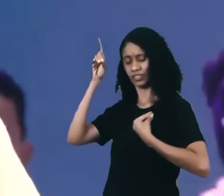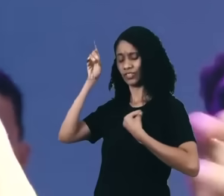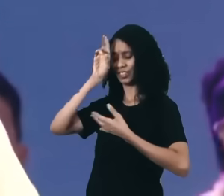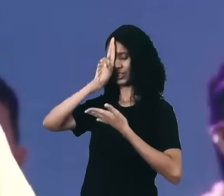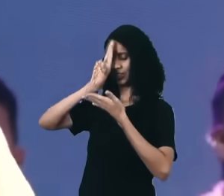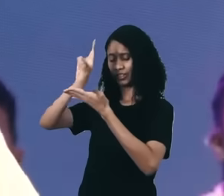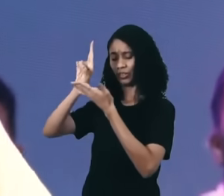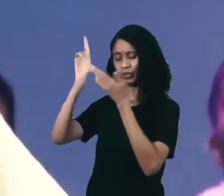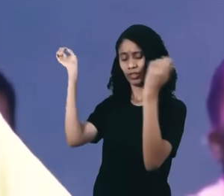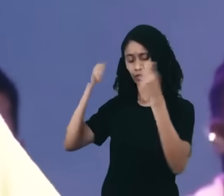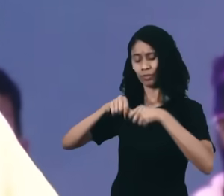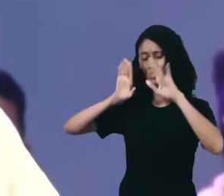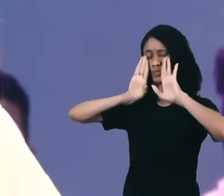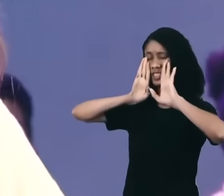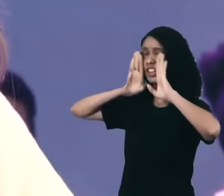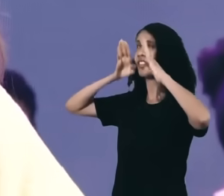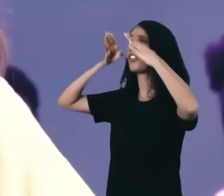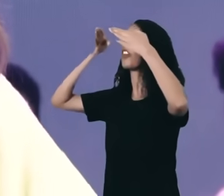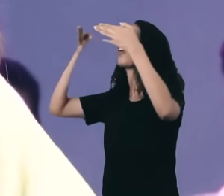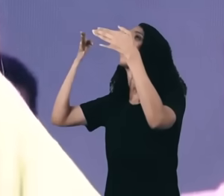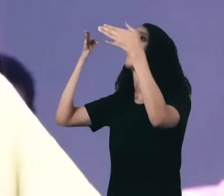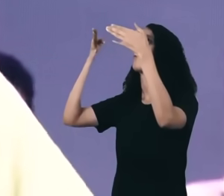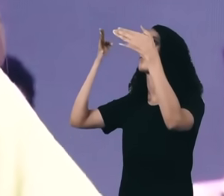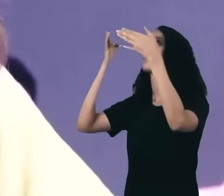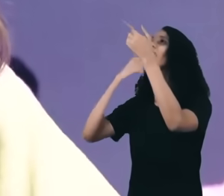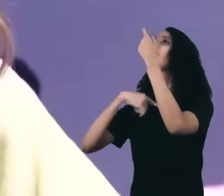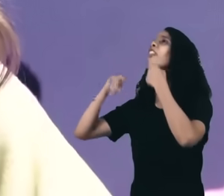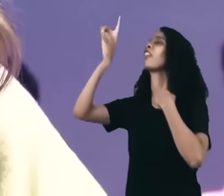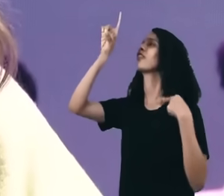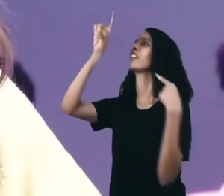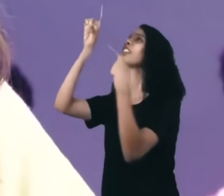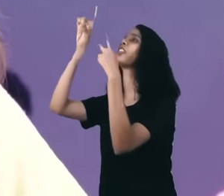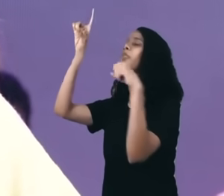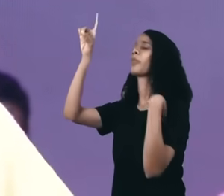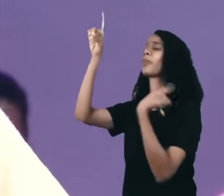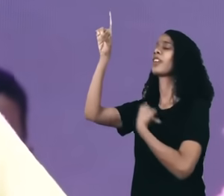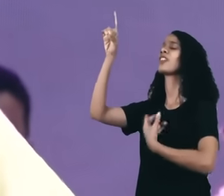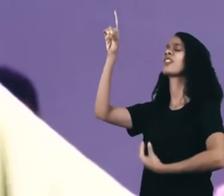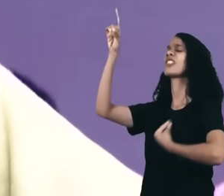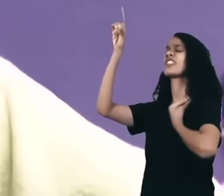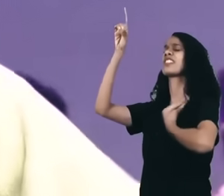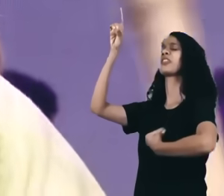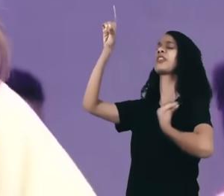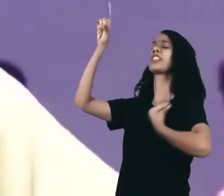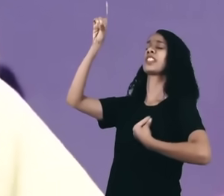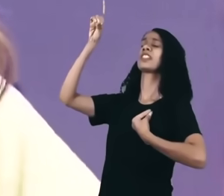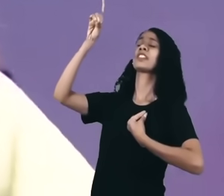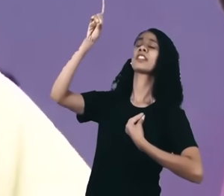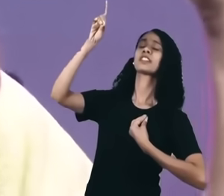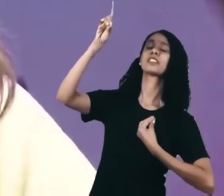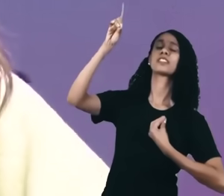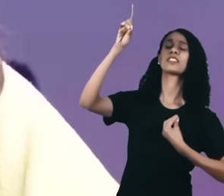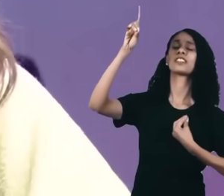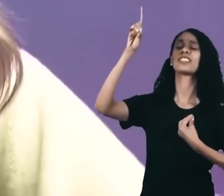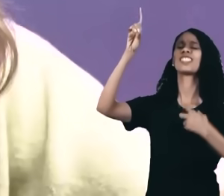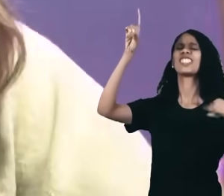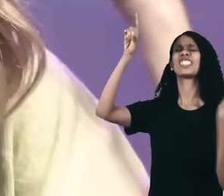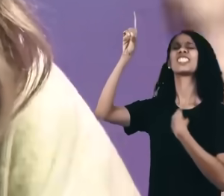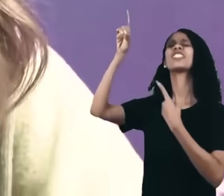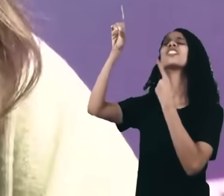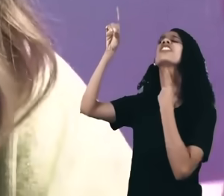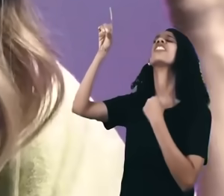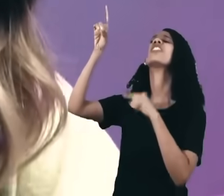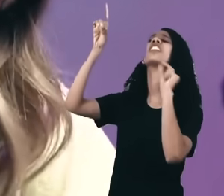olhos estejam em cumprir a tua vontade para nós, Senhor. Que o nosso maior desejo desejo